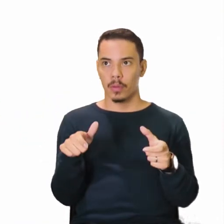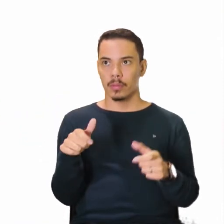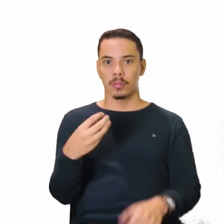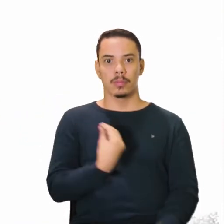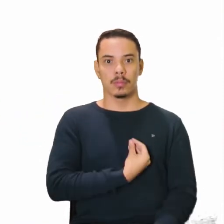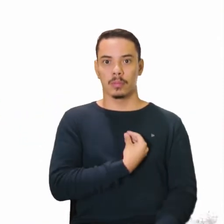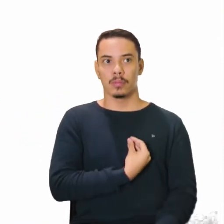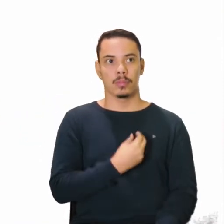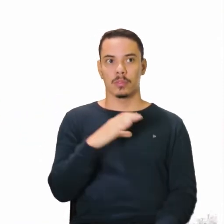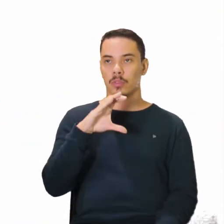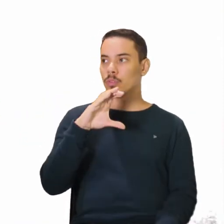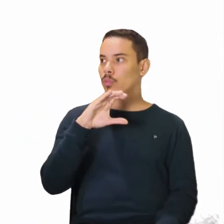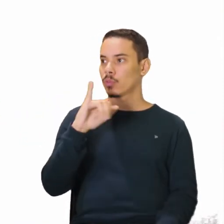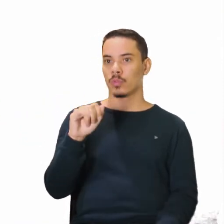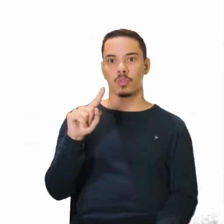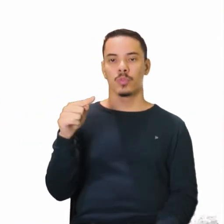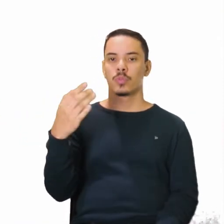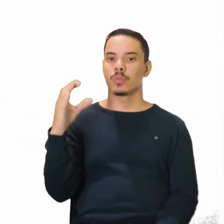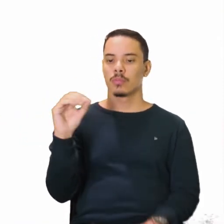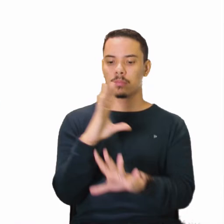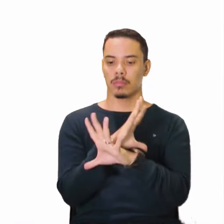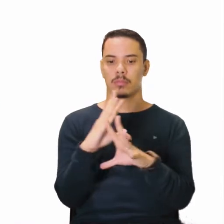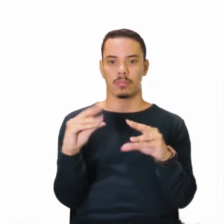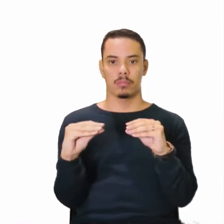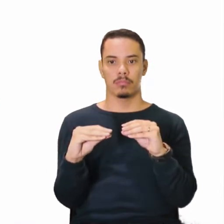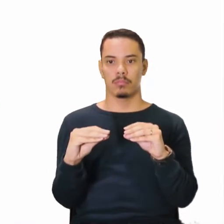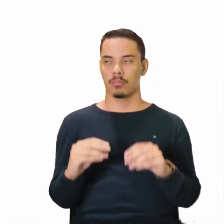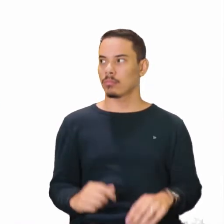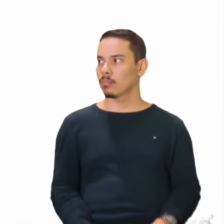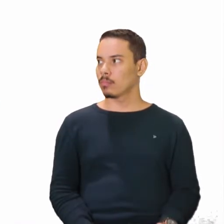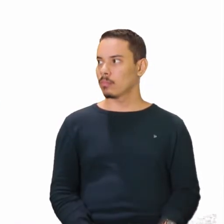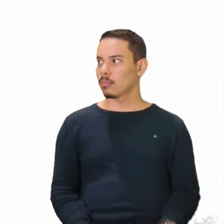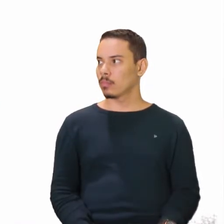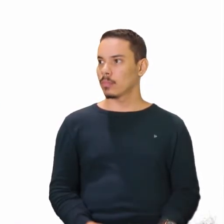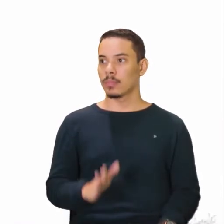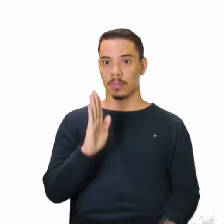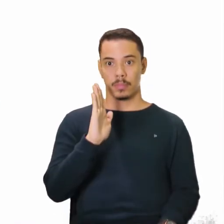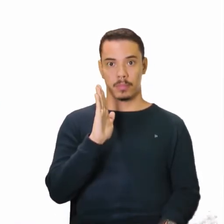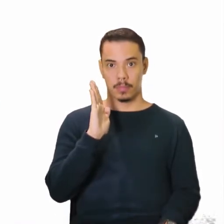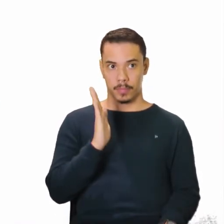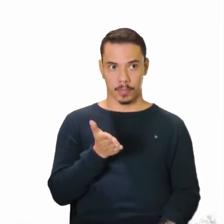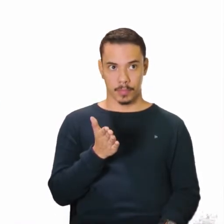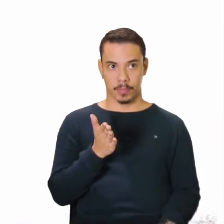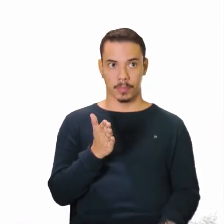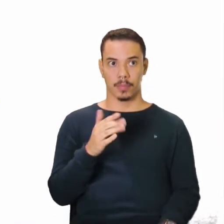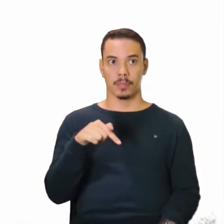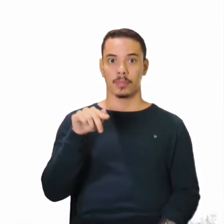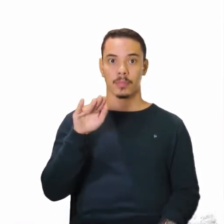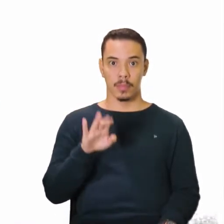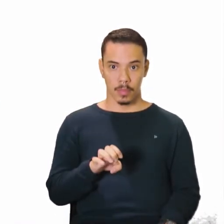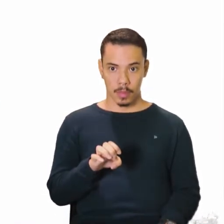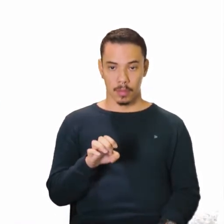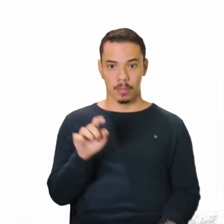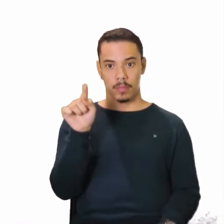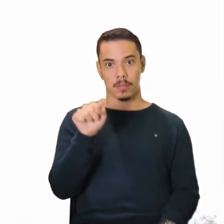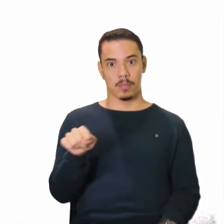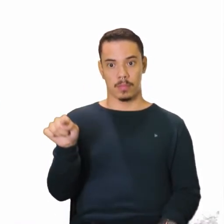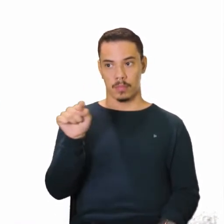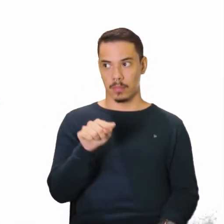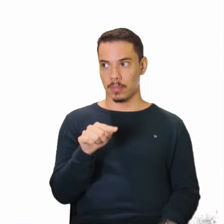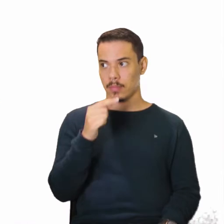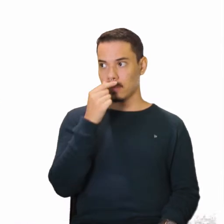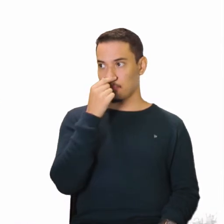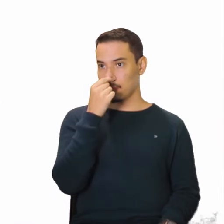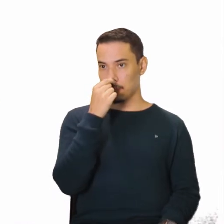a conjunção subordinada? Já que. Pronto, eu vou circular aqui para você, olha aí, ó,